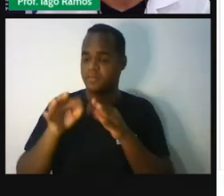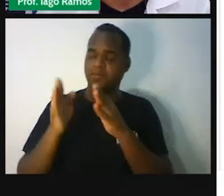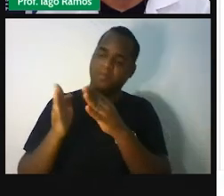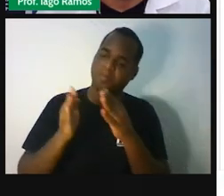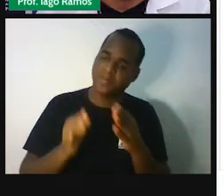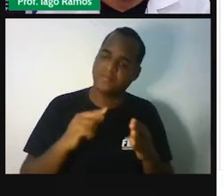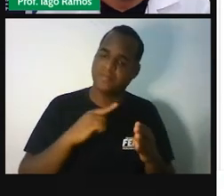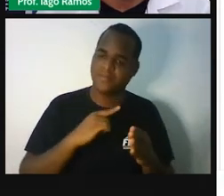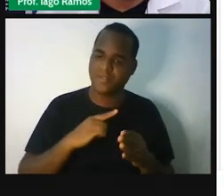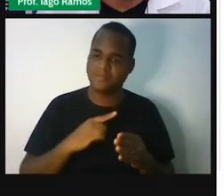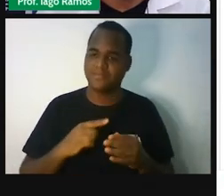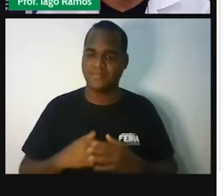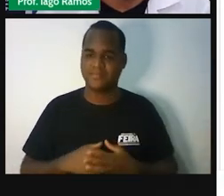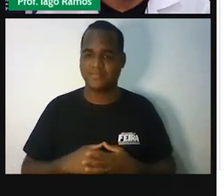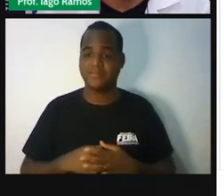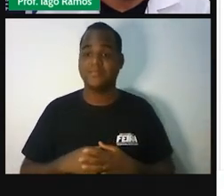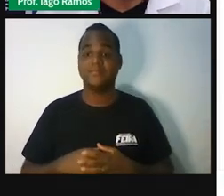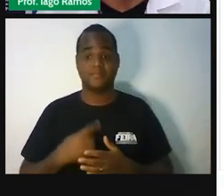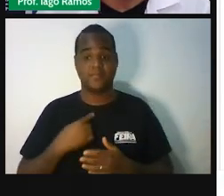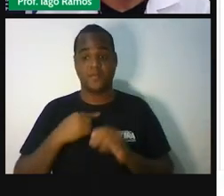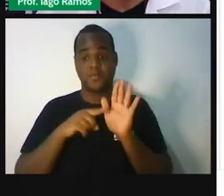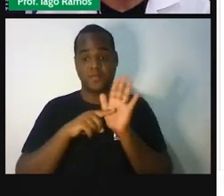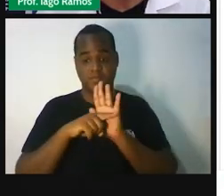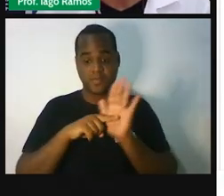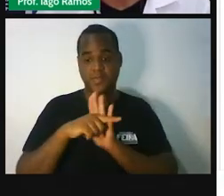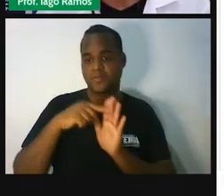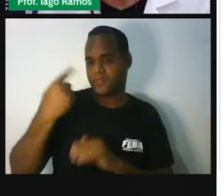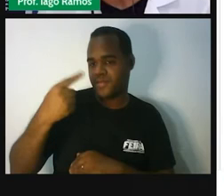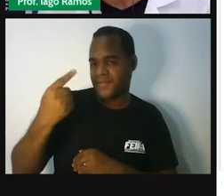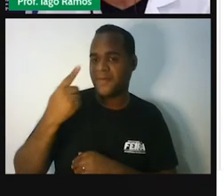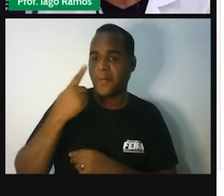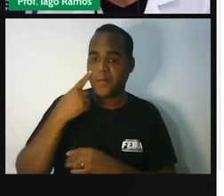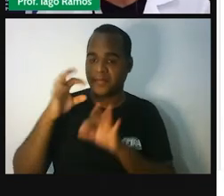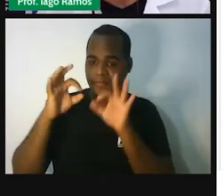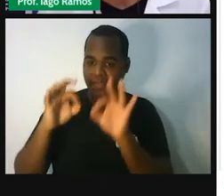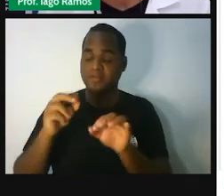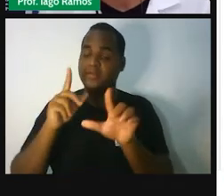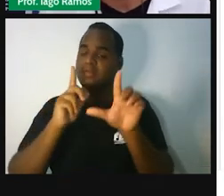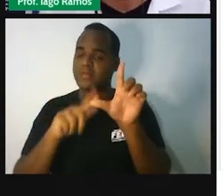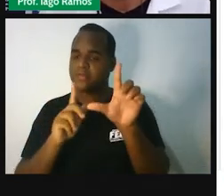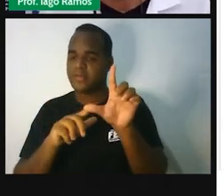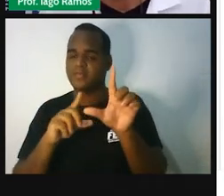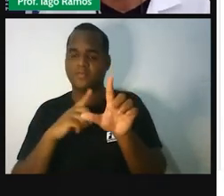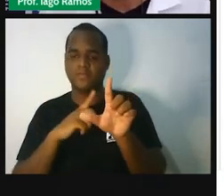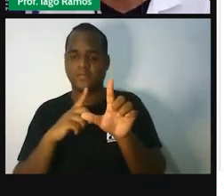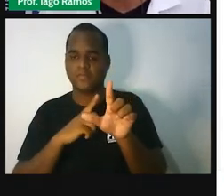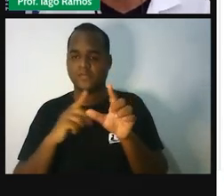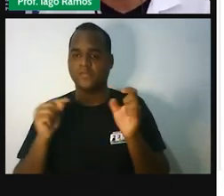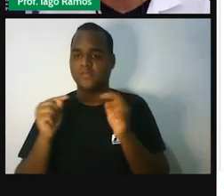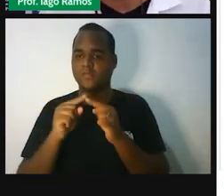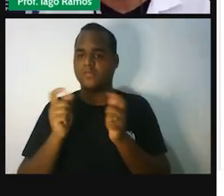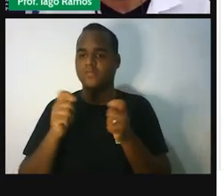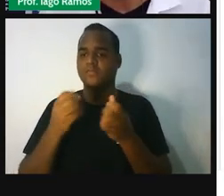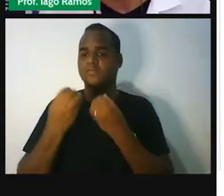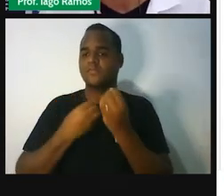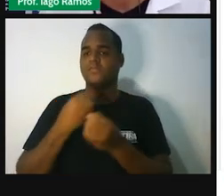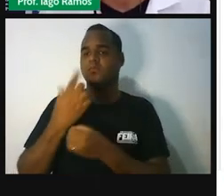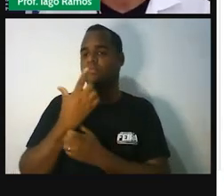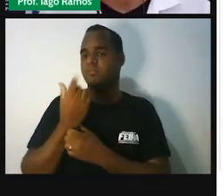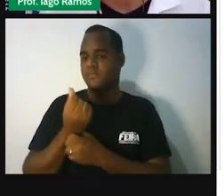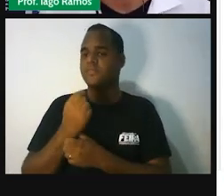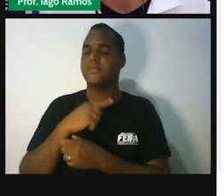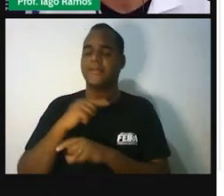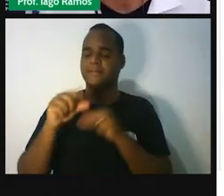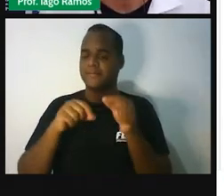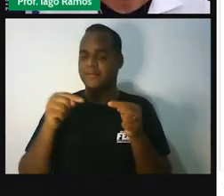posição. Olha só, eu analisei primeiro a posição dessa letra. Então, existem 26 opções